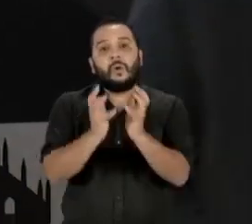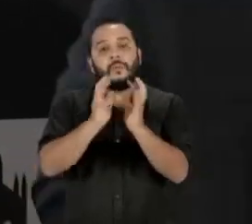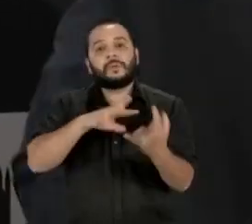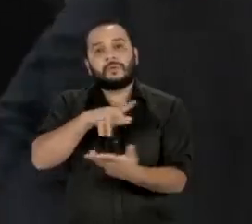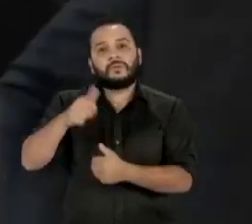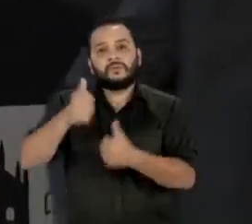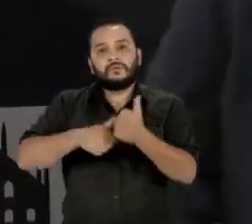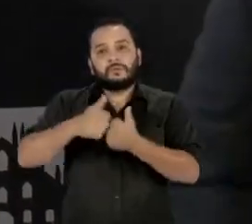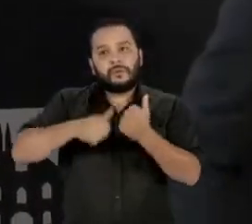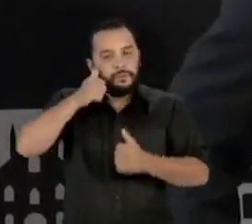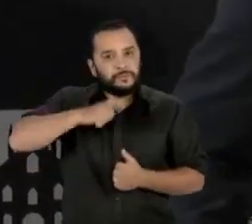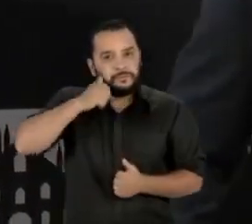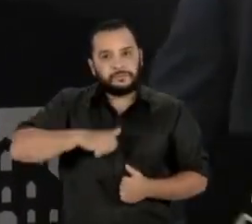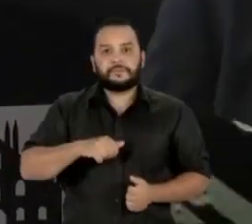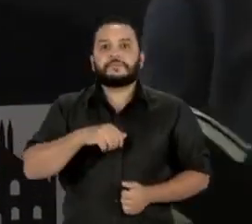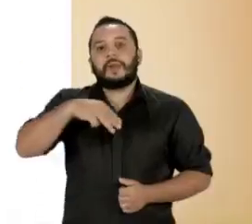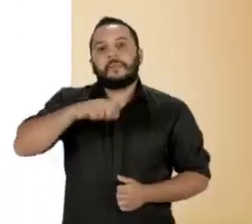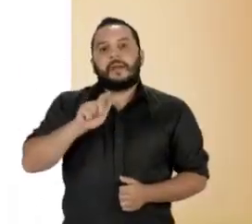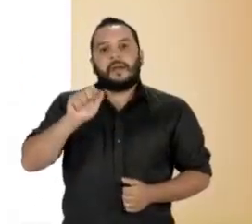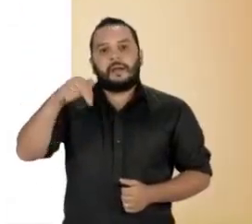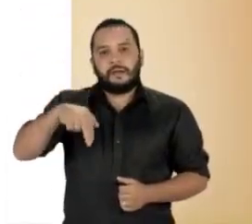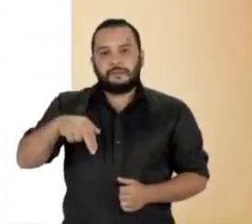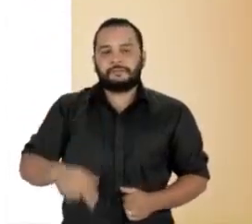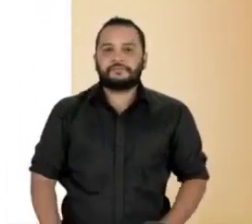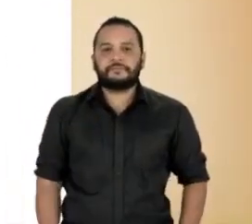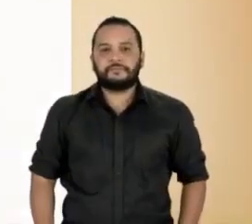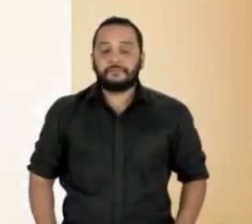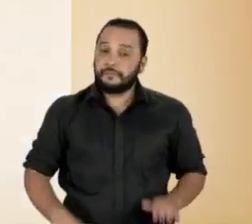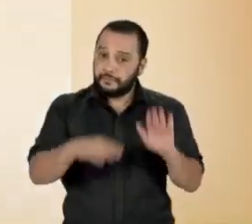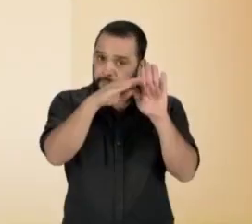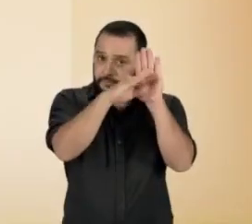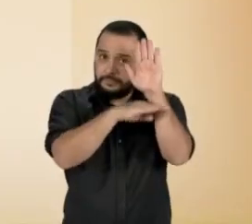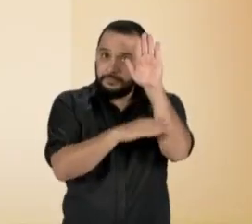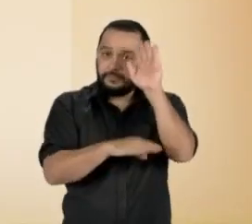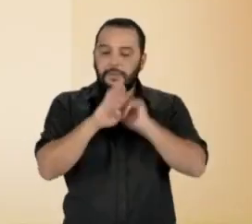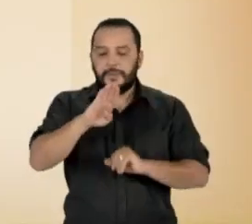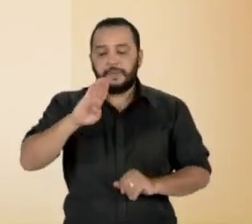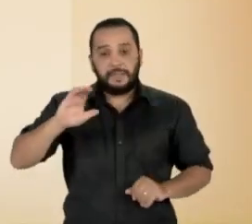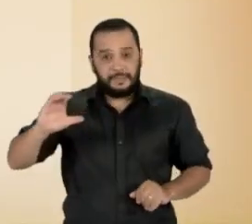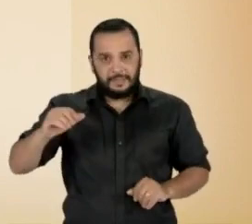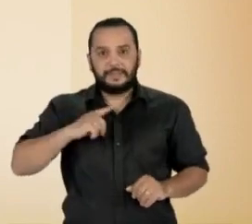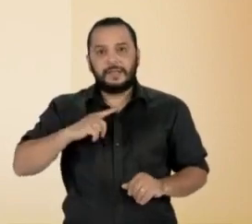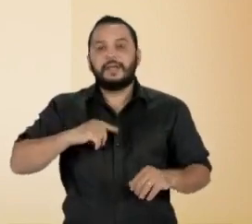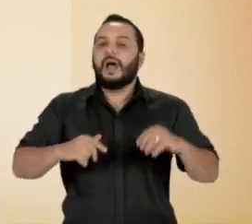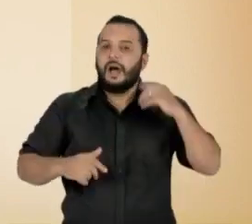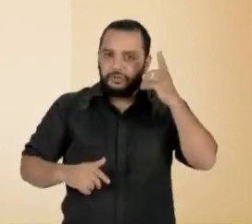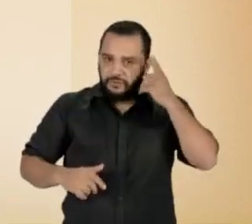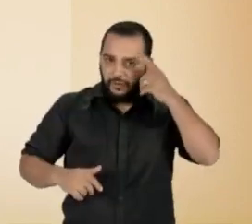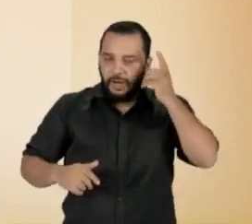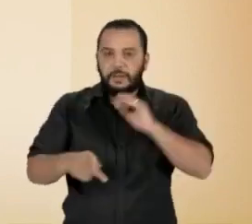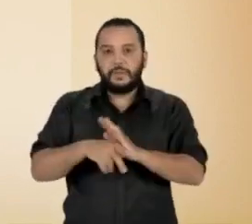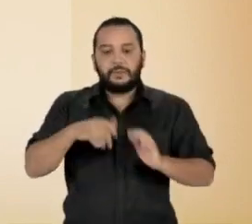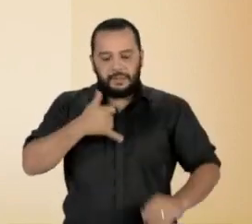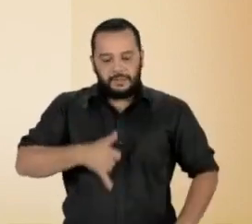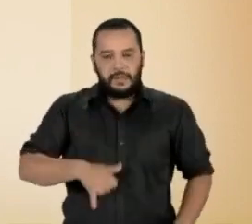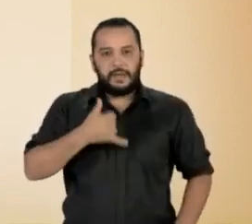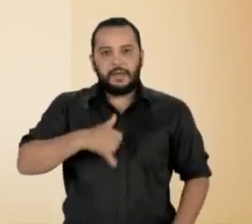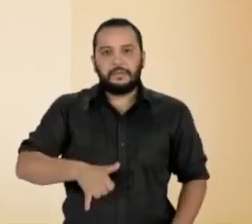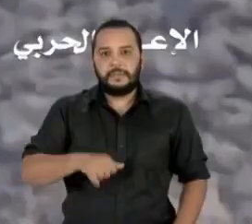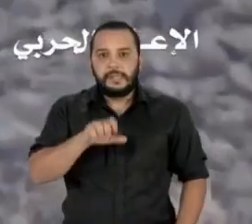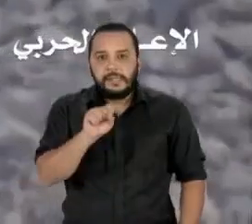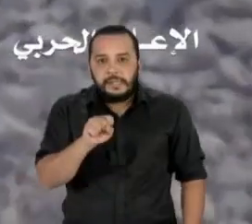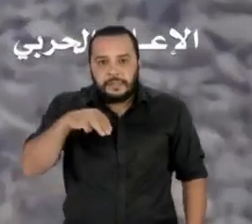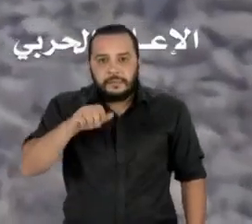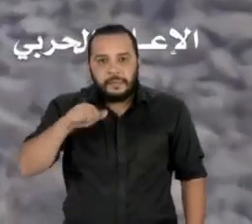Futebol Feminino, Megan Rapinoe. A lista da BBC também conta com a advogada do Iêmen, Sama